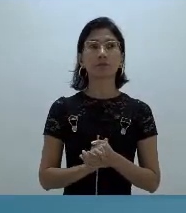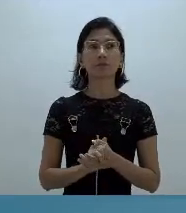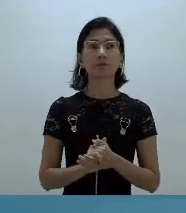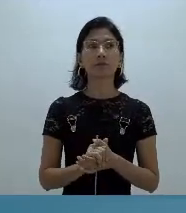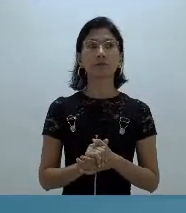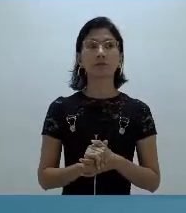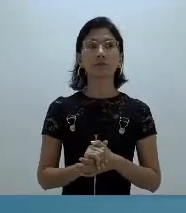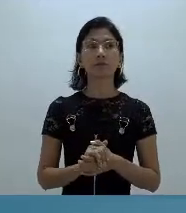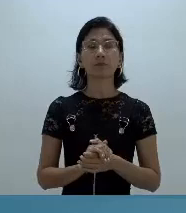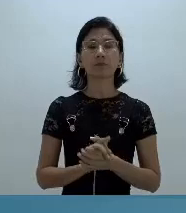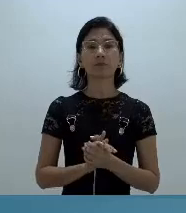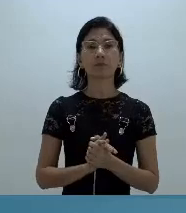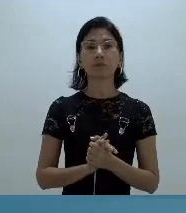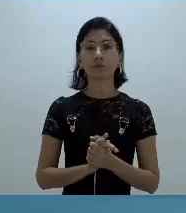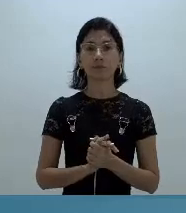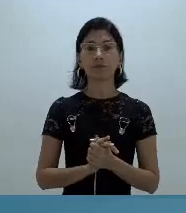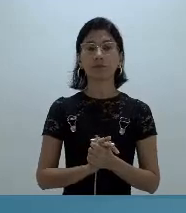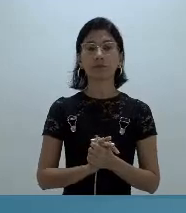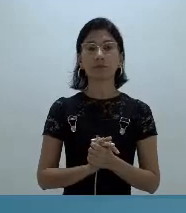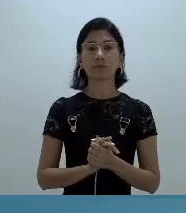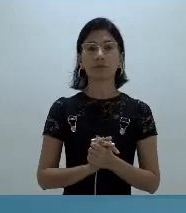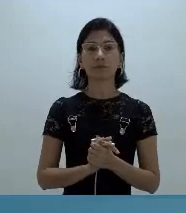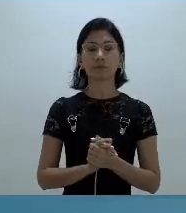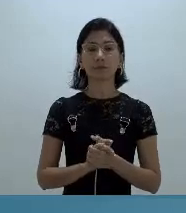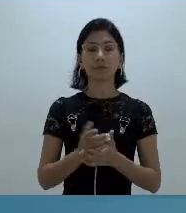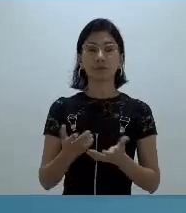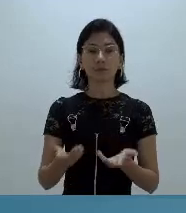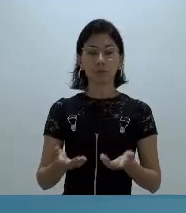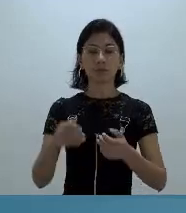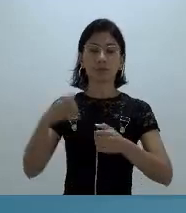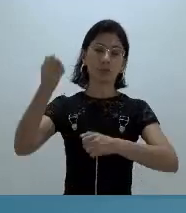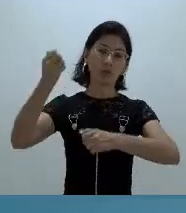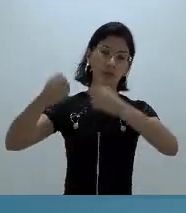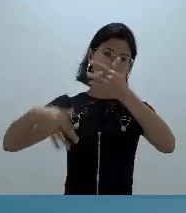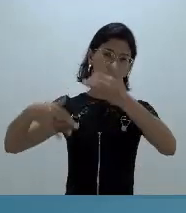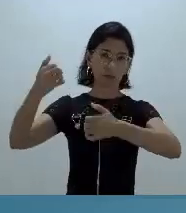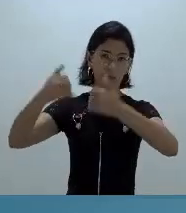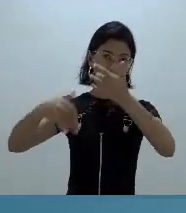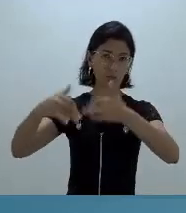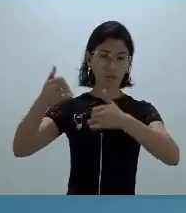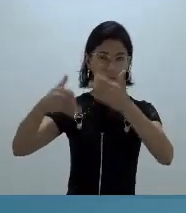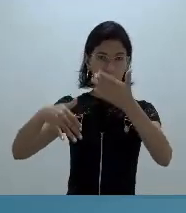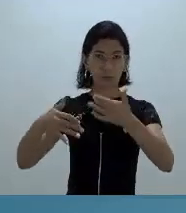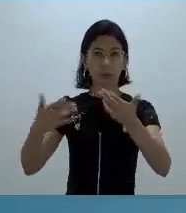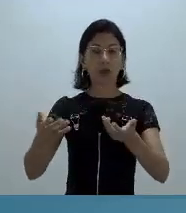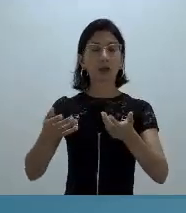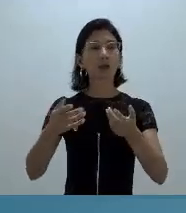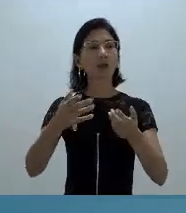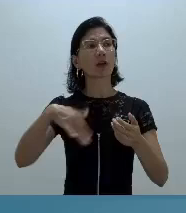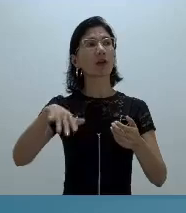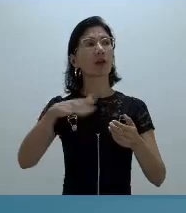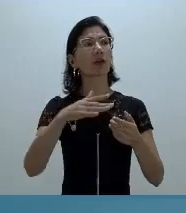A origem dessa instituição remonta a uma ação que vem fazendo